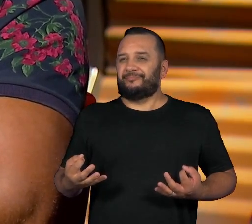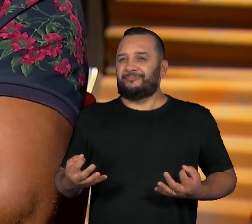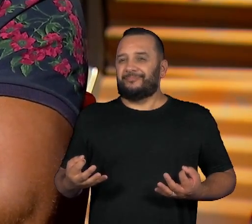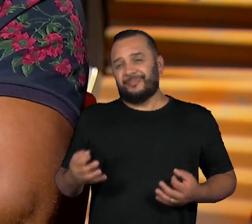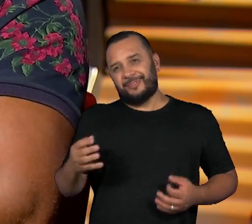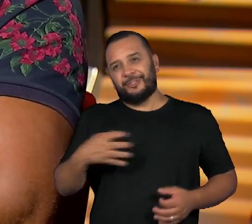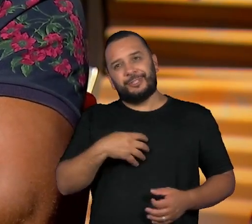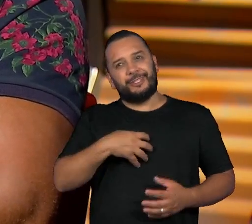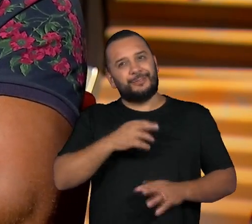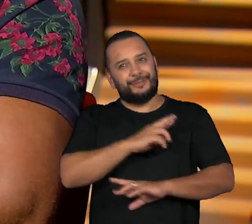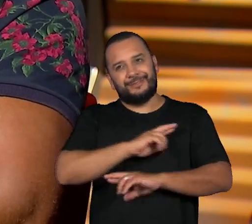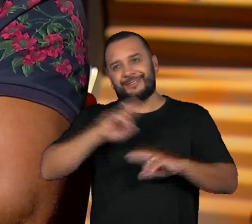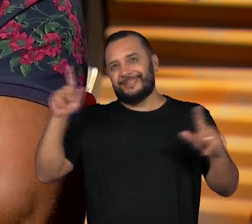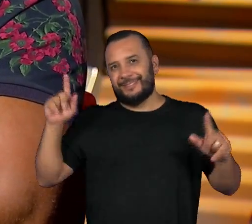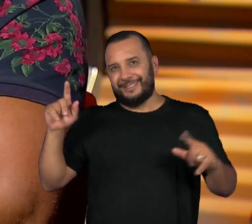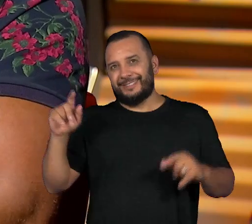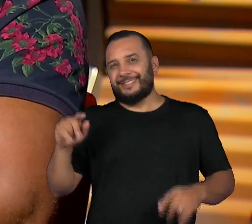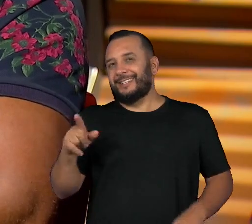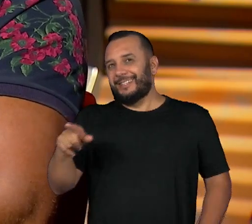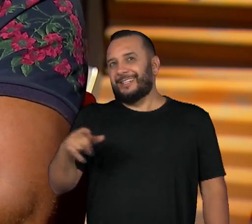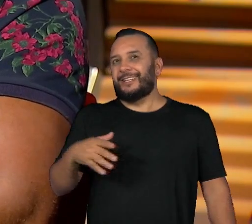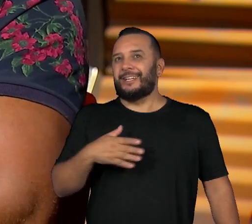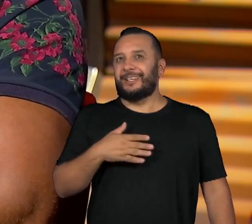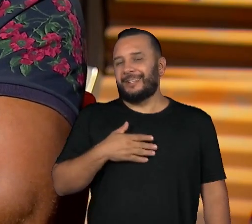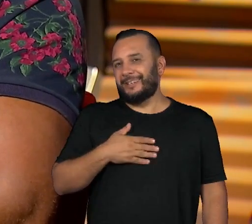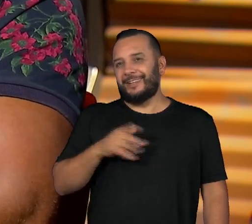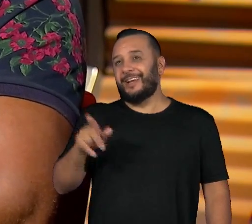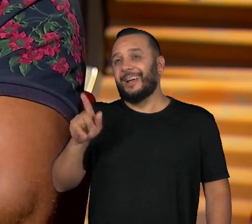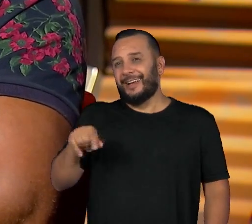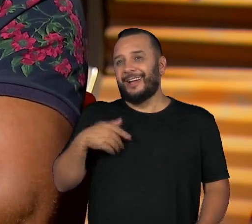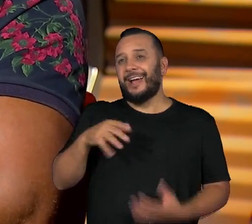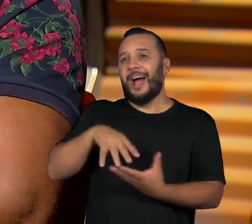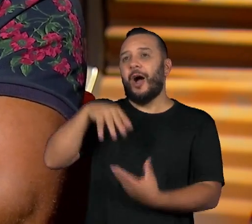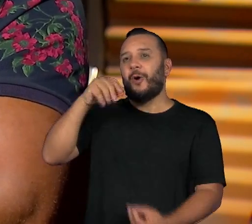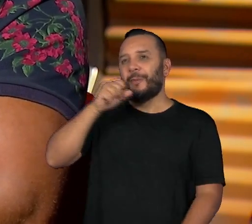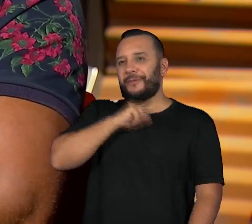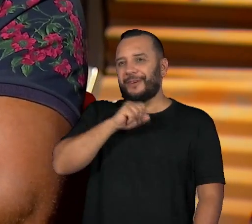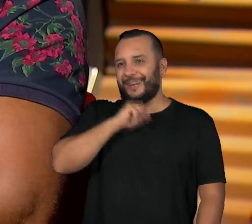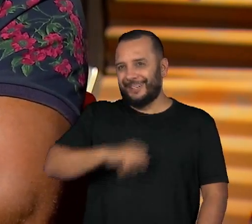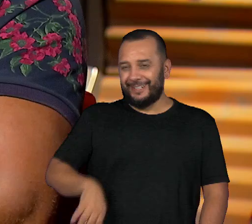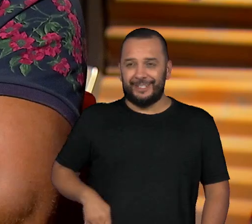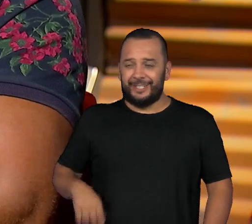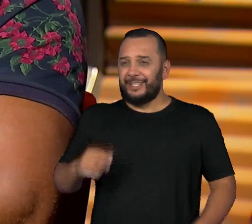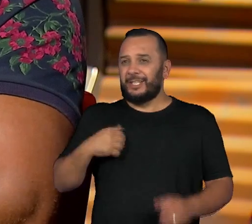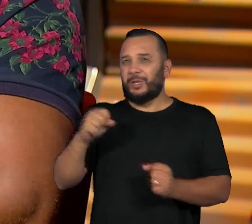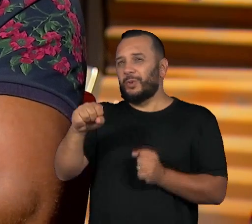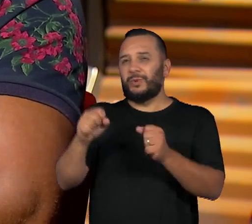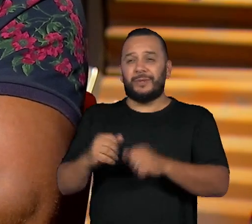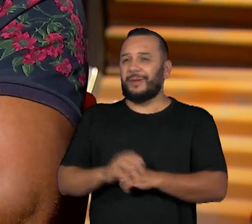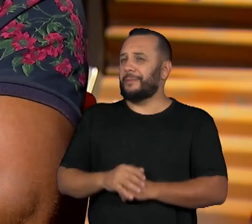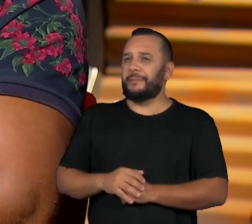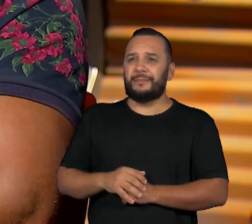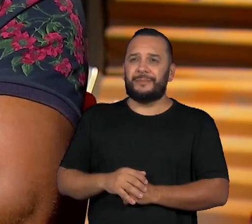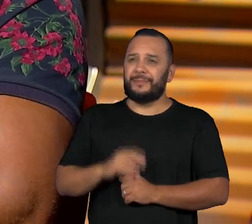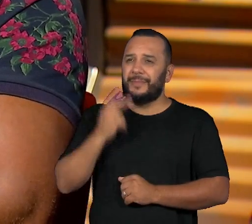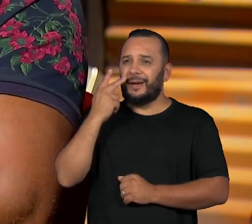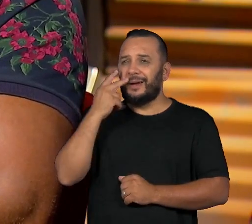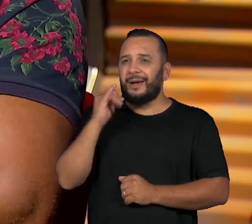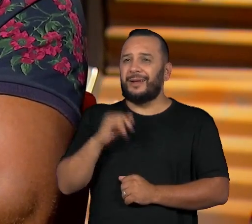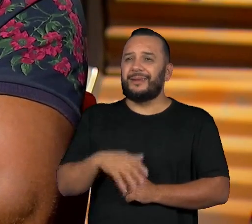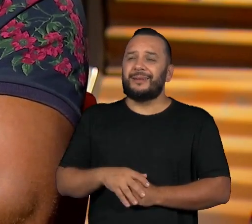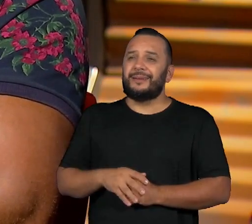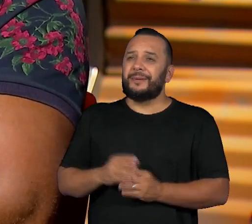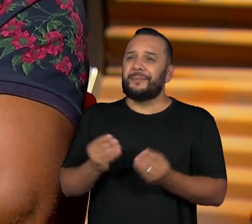é outra história. O negócio dele ele é uma alma velha. Ele não, Sei. aí esse negócio de luta, ele fala, pai, pra